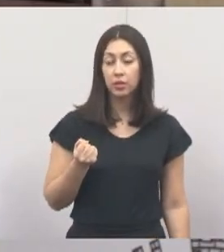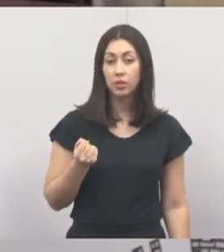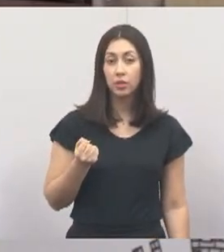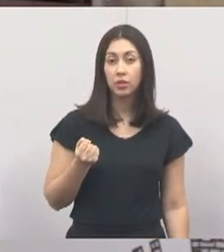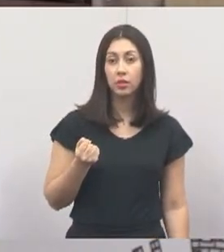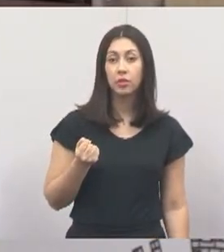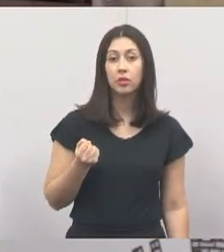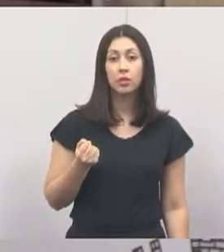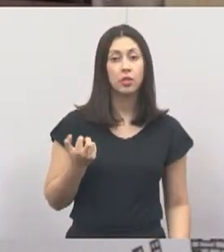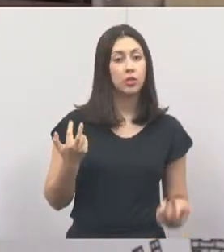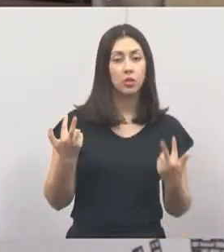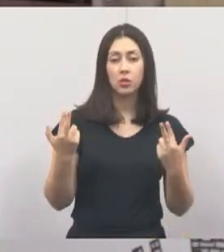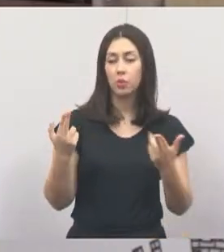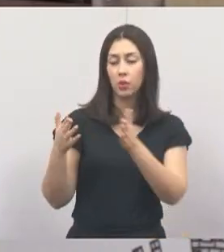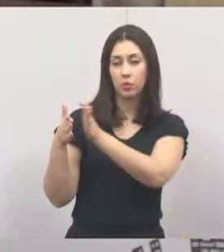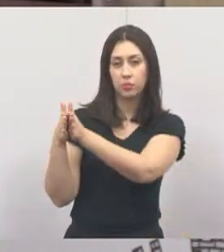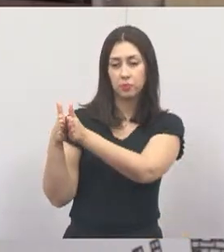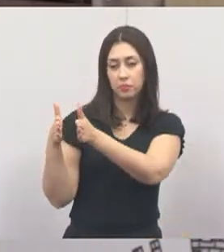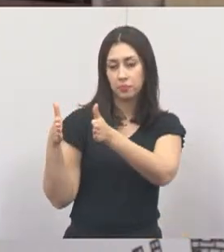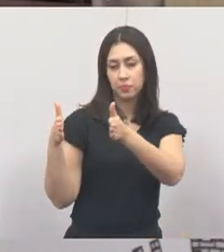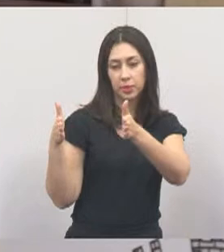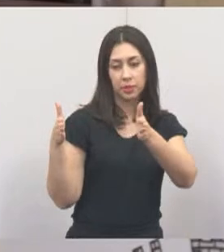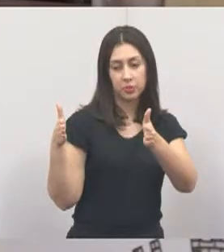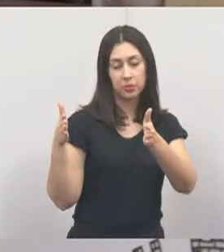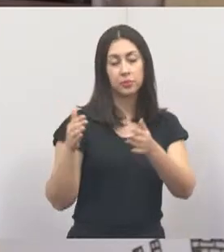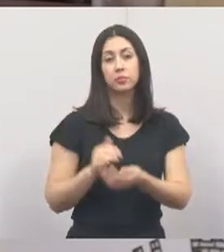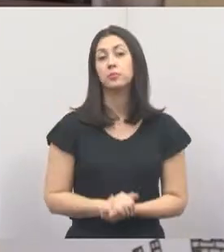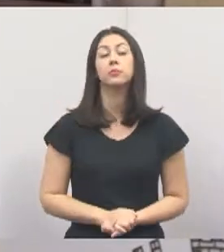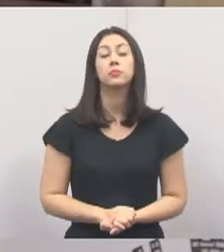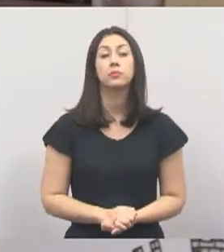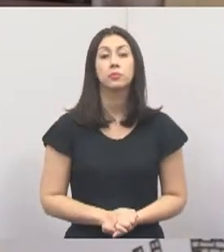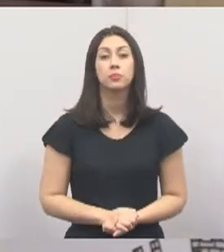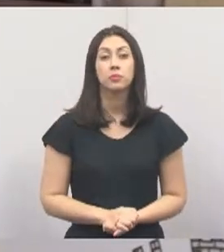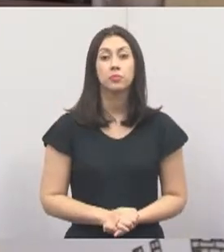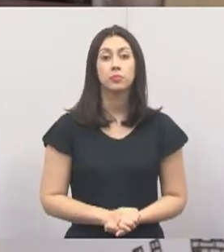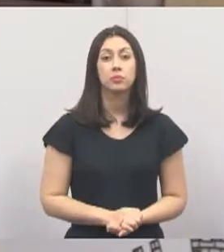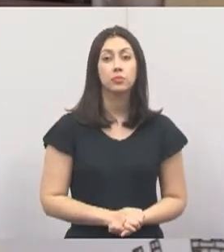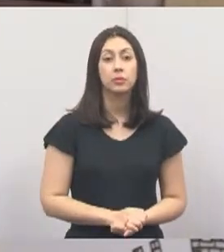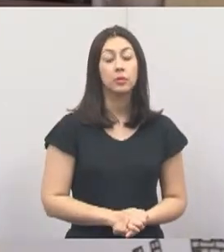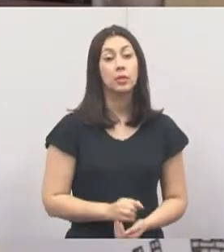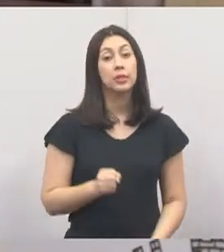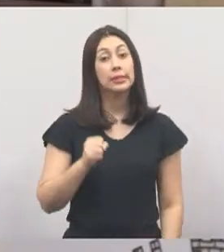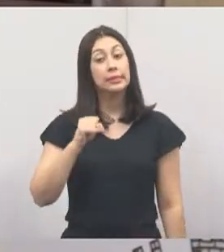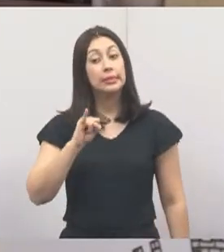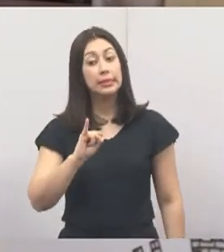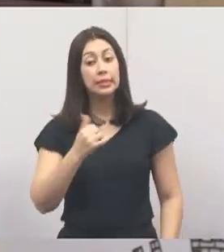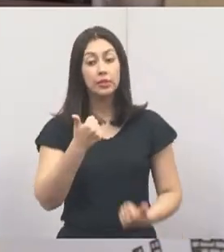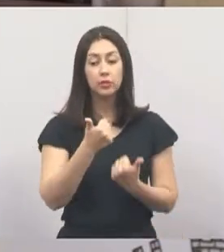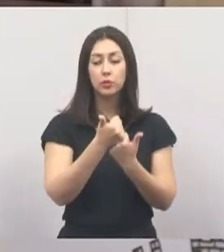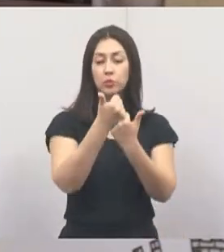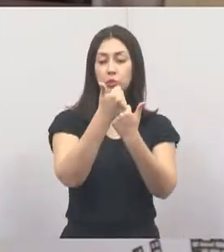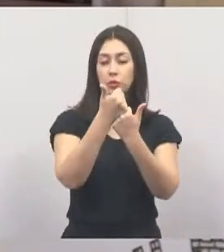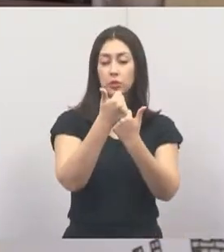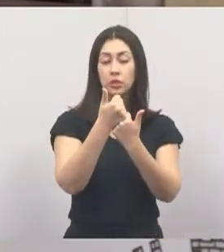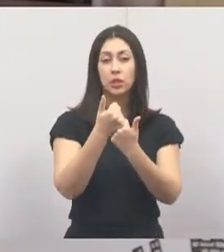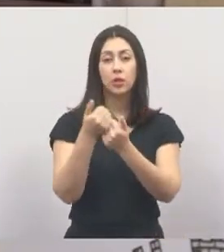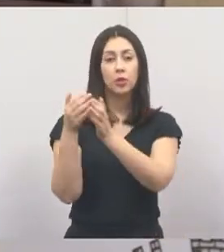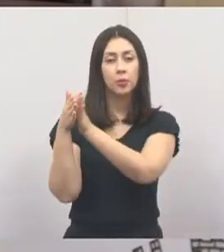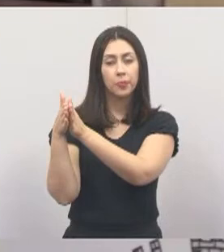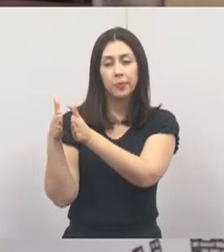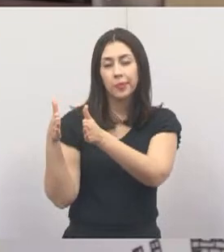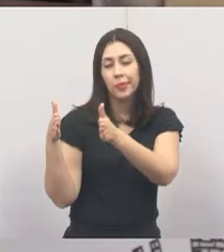pelo correspondente período. Parágrafo 2º. No caso de substituição por